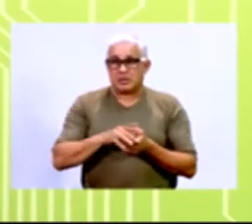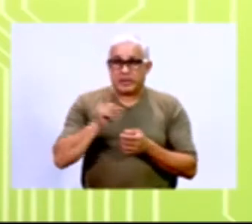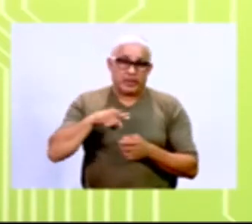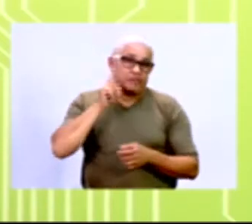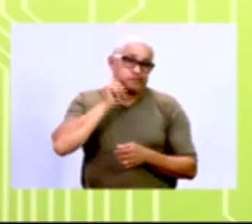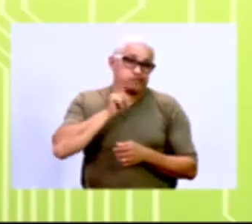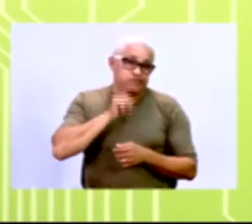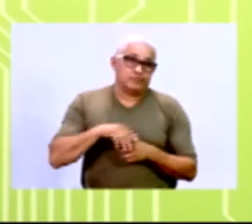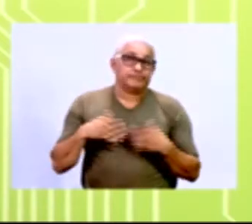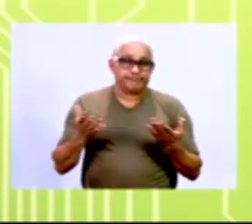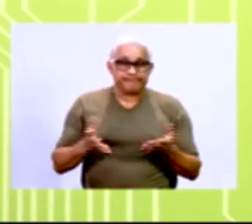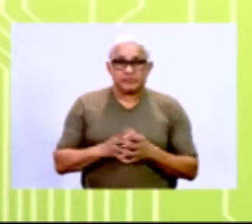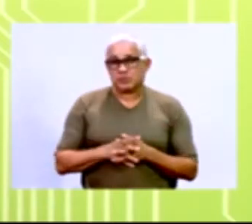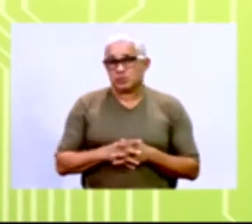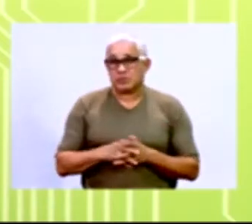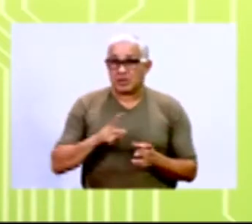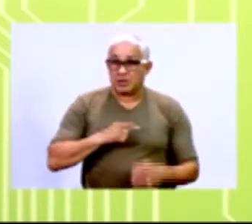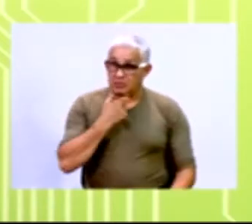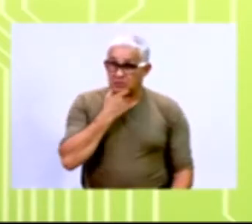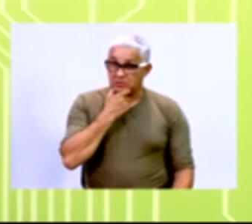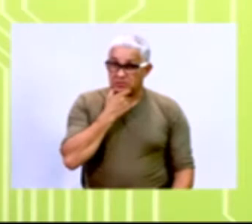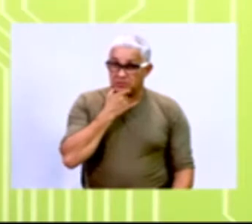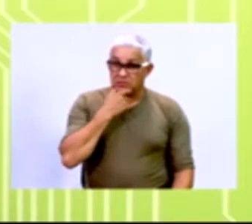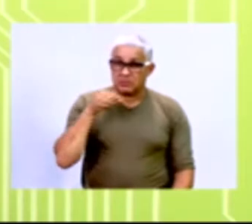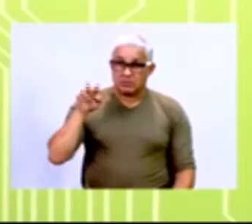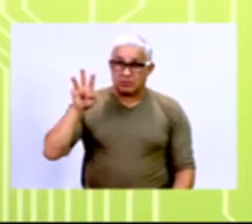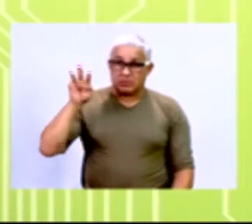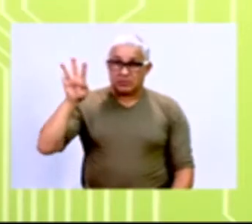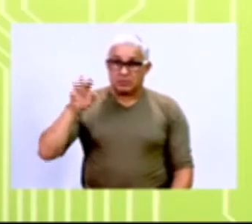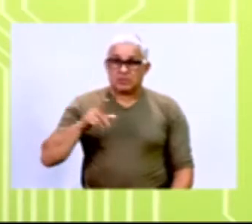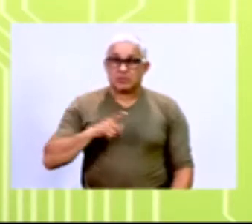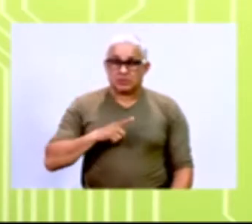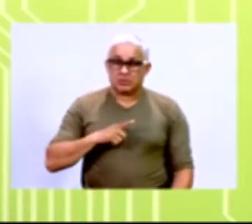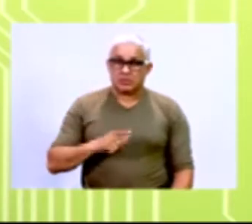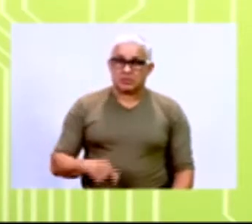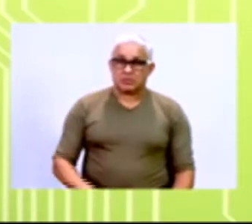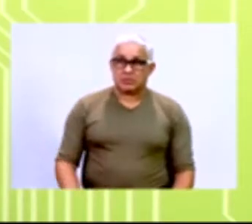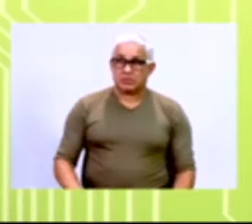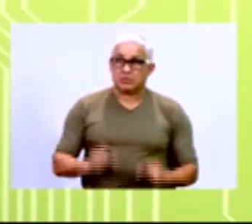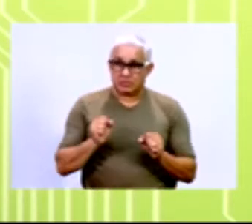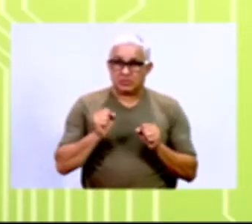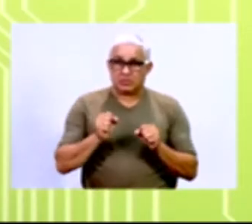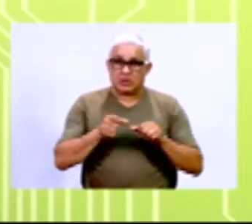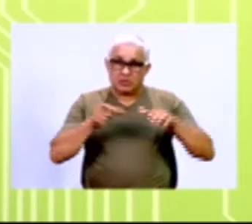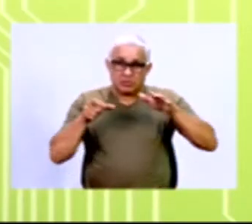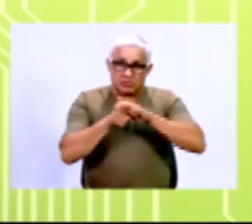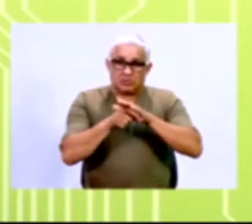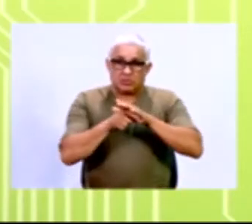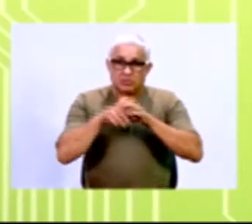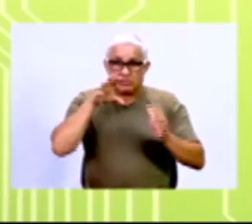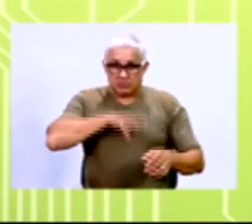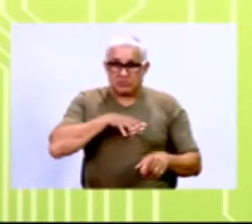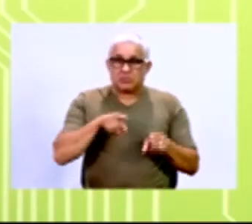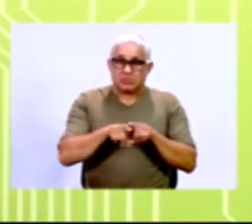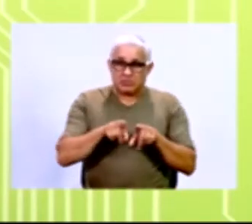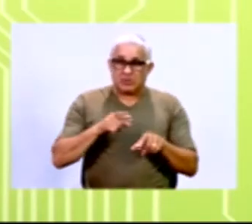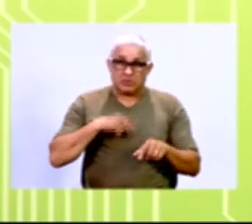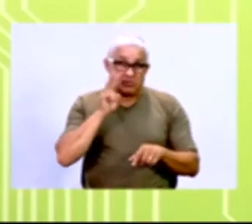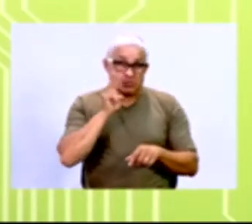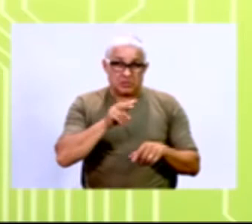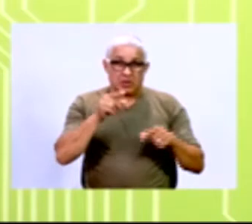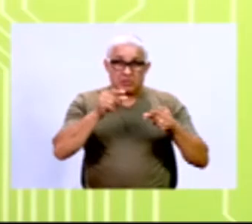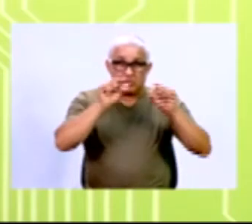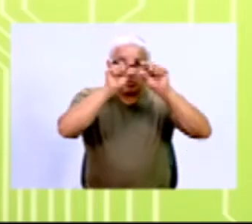americano, então ele vai estar em inglês o site, mas o Audacity você pode instalar em português. Vocês viram que os comandos ali estão todos